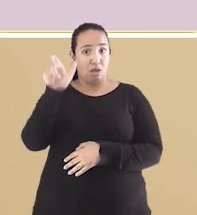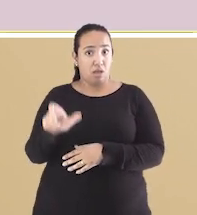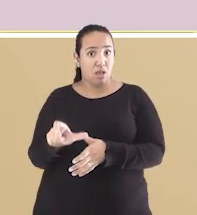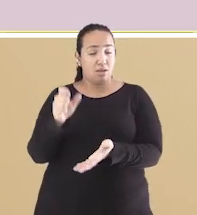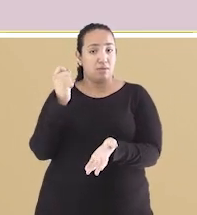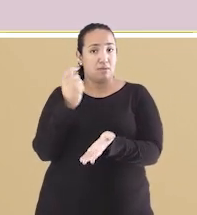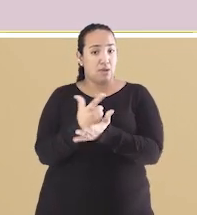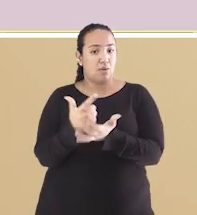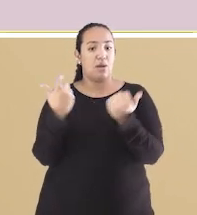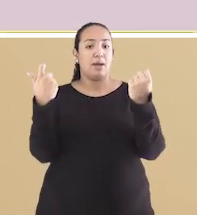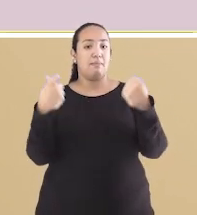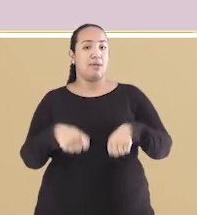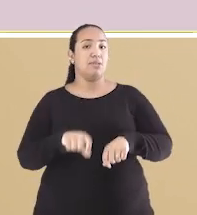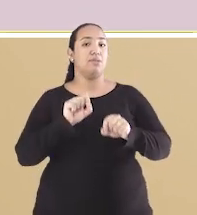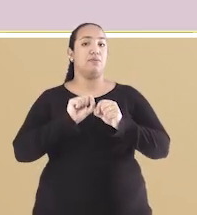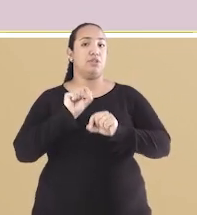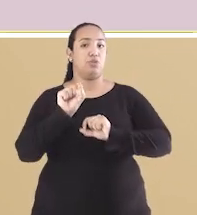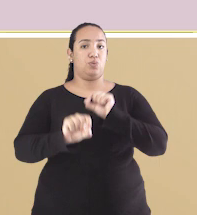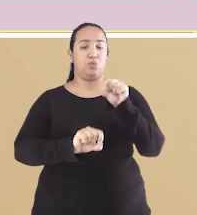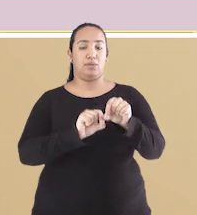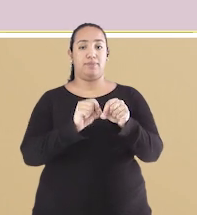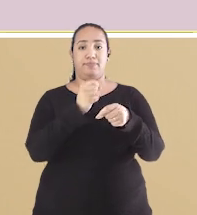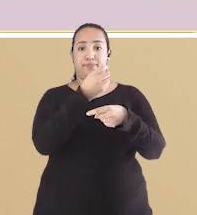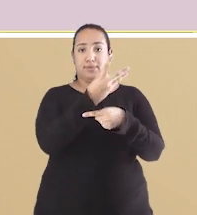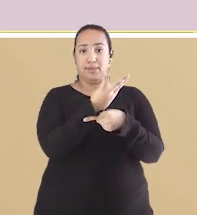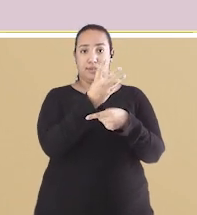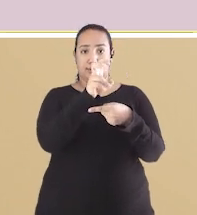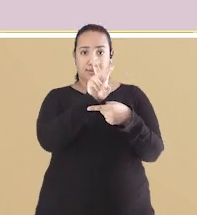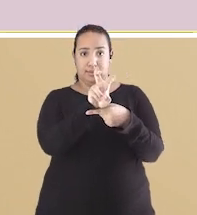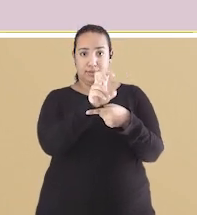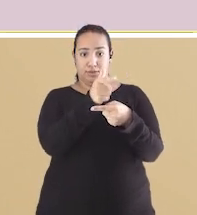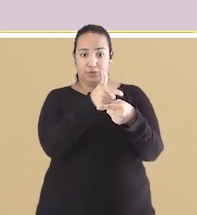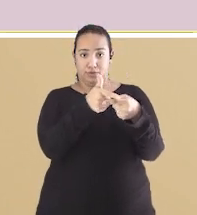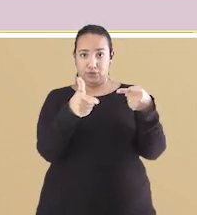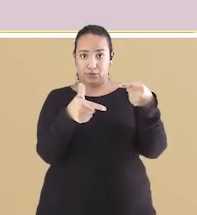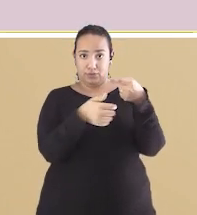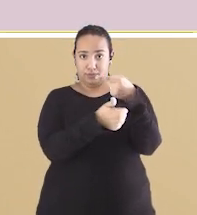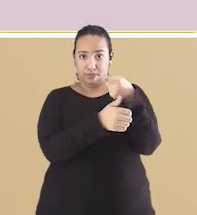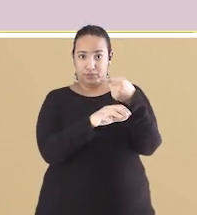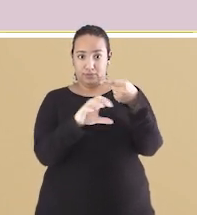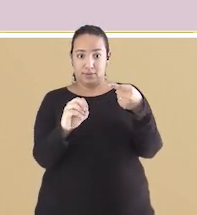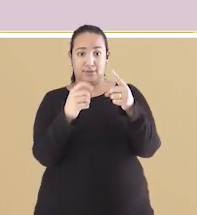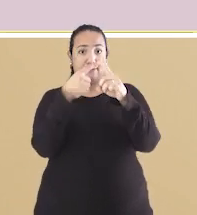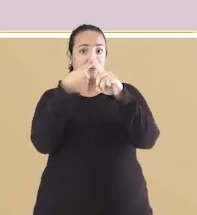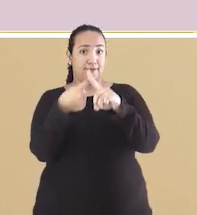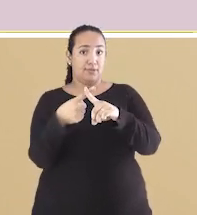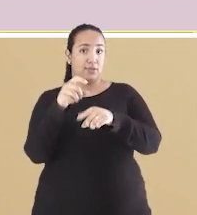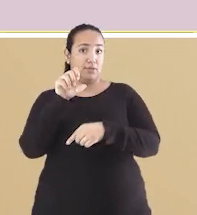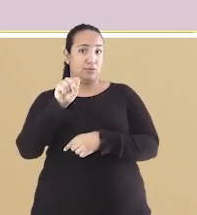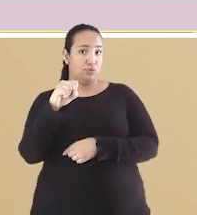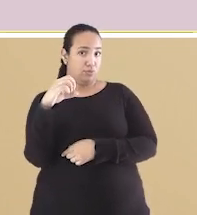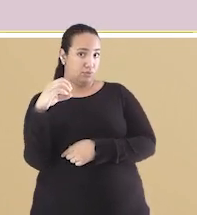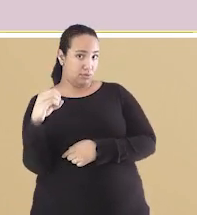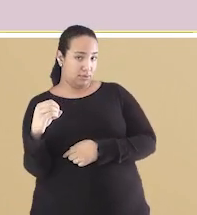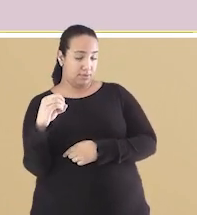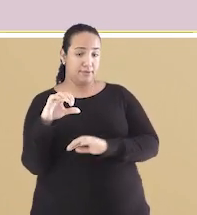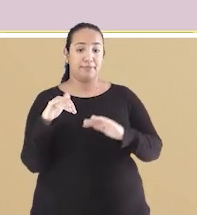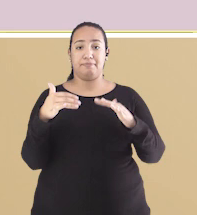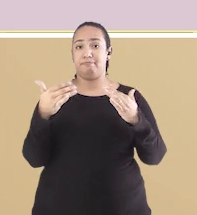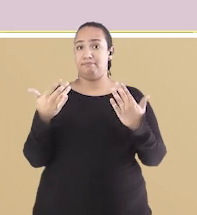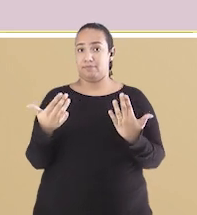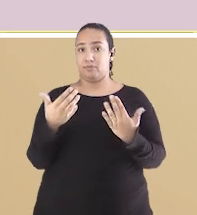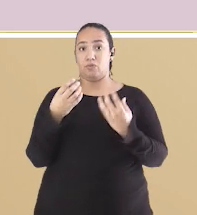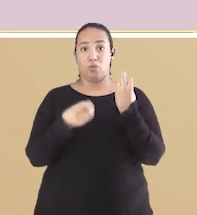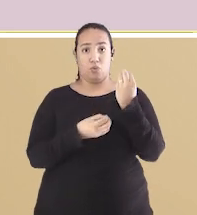pagou, temos que fazer 35 dividido por 100 vezes 80. E resolvendo este